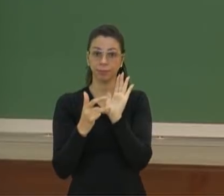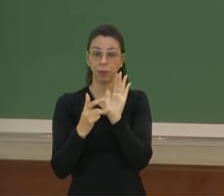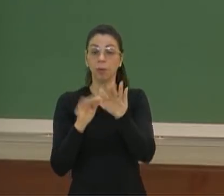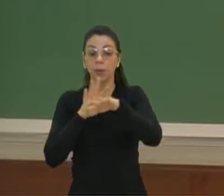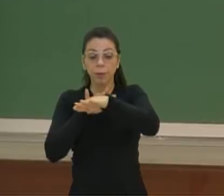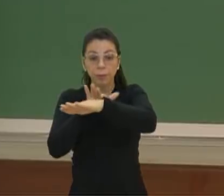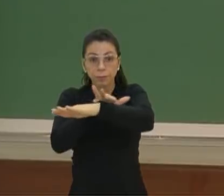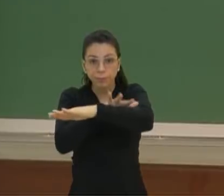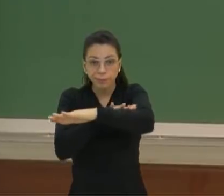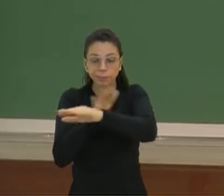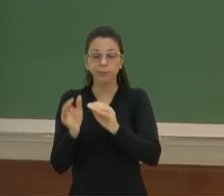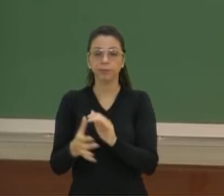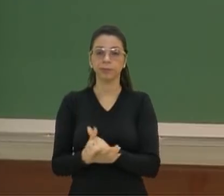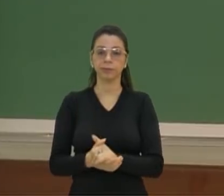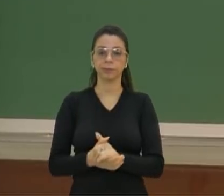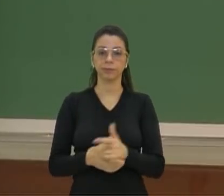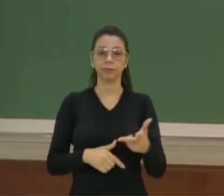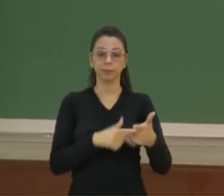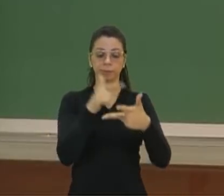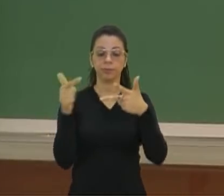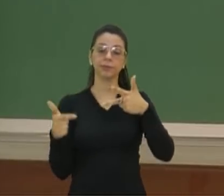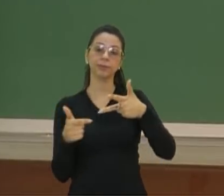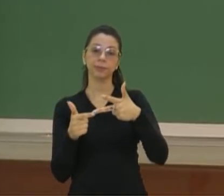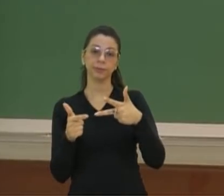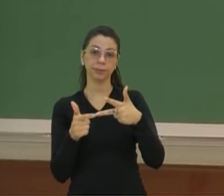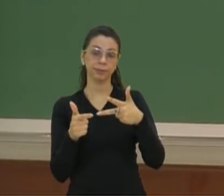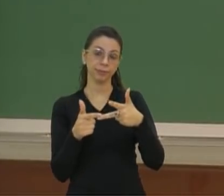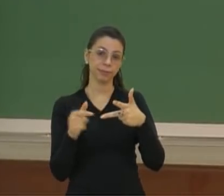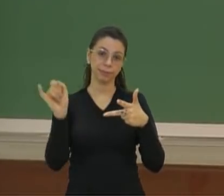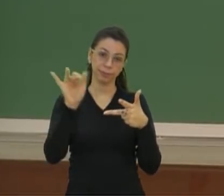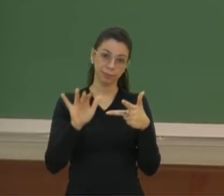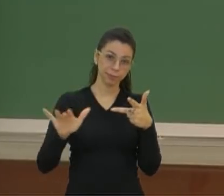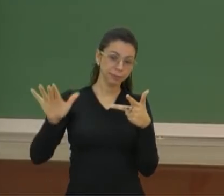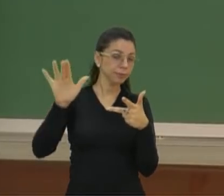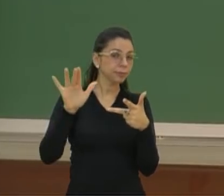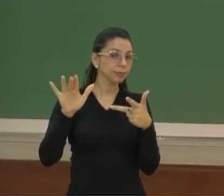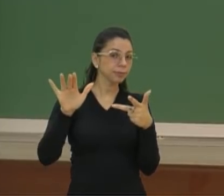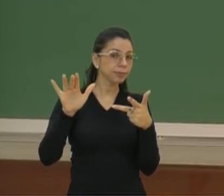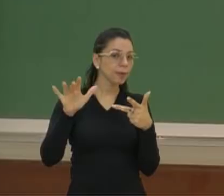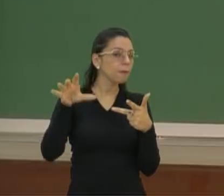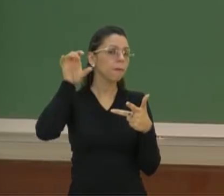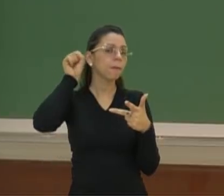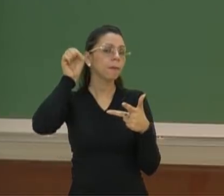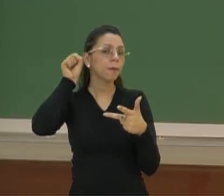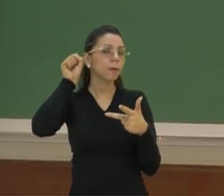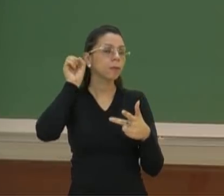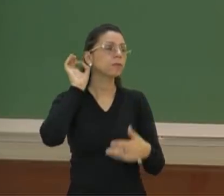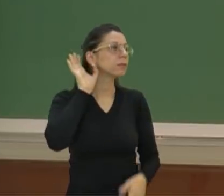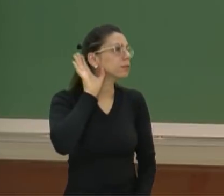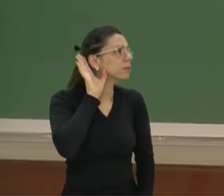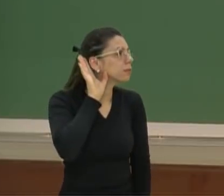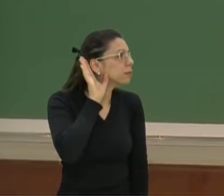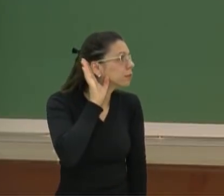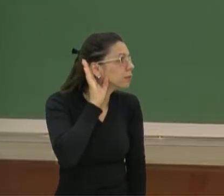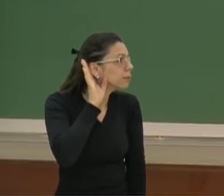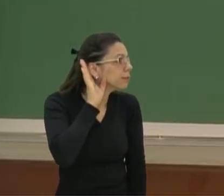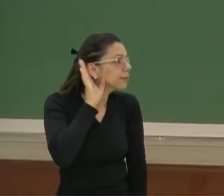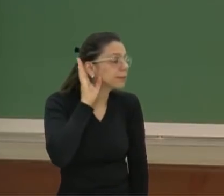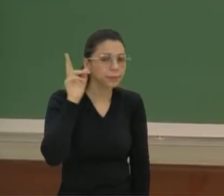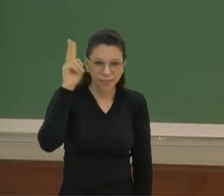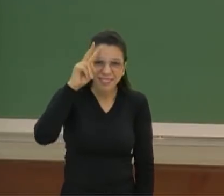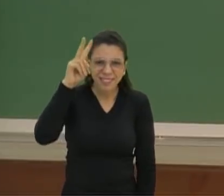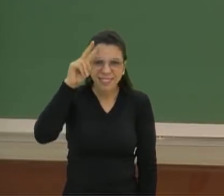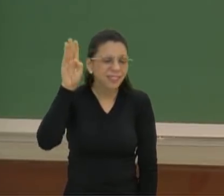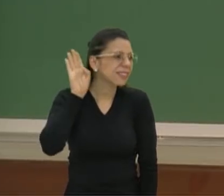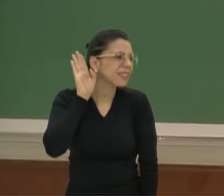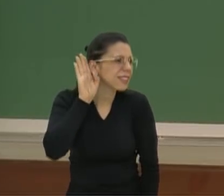tato. A terceira imagem, quando nós falamos da audição, lembra? Colocar a mão em torno do pavilhão auditivo